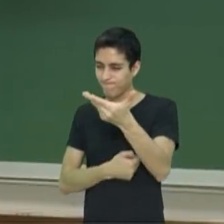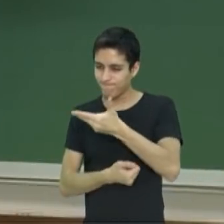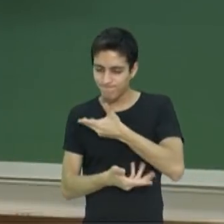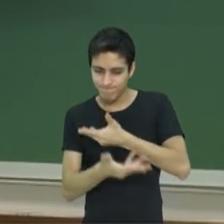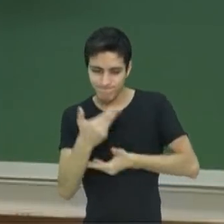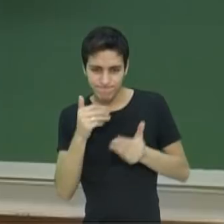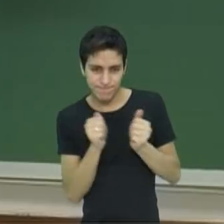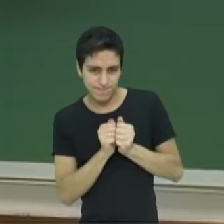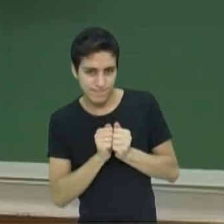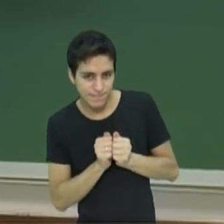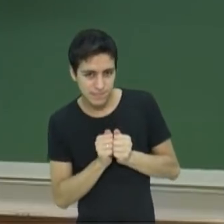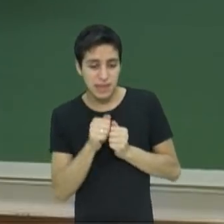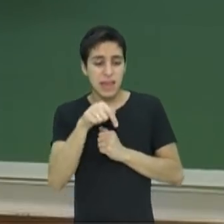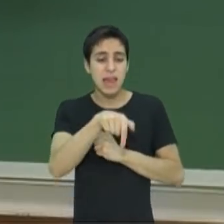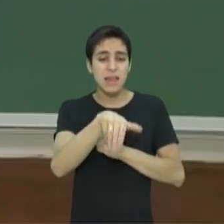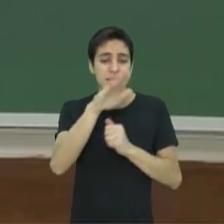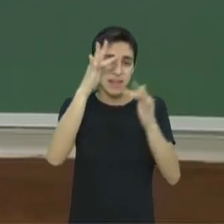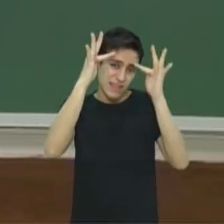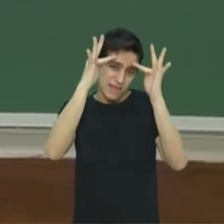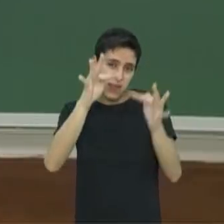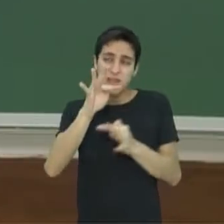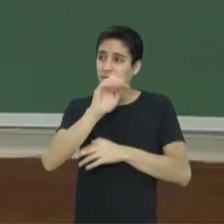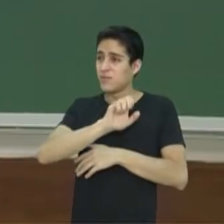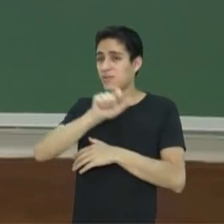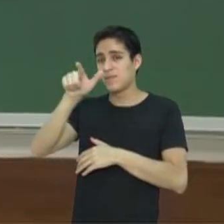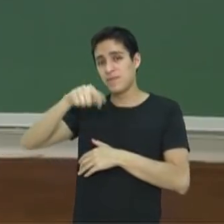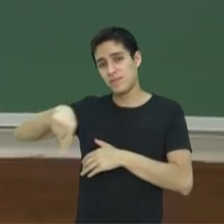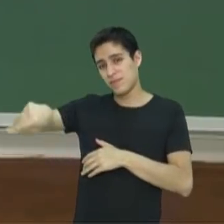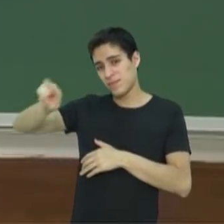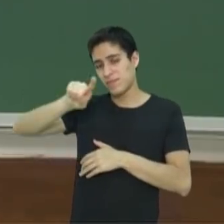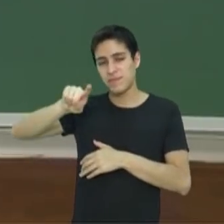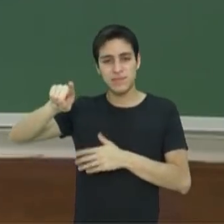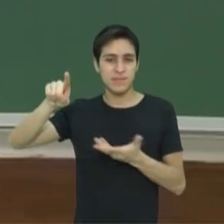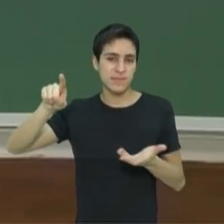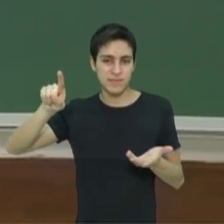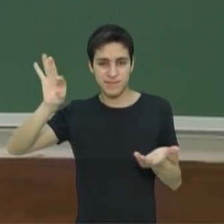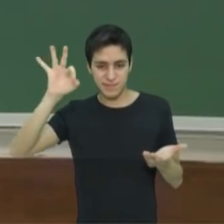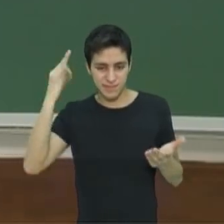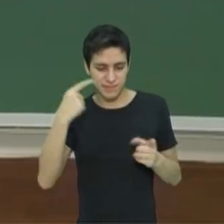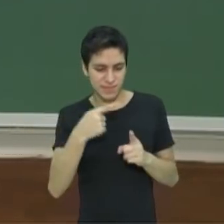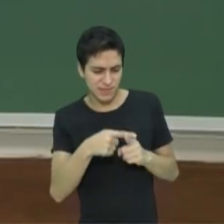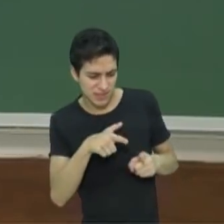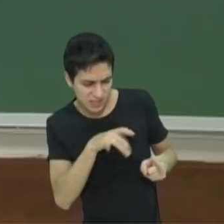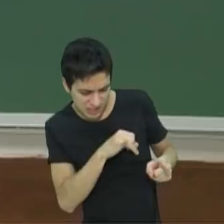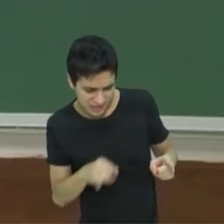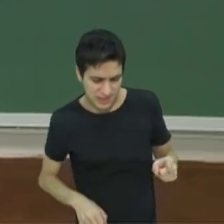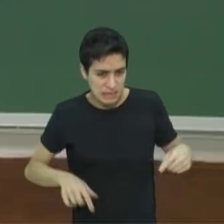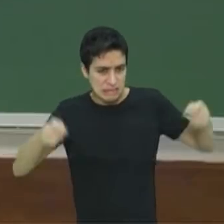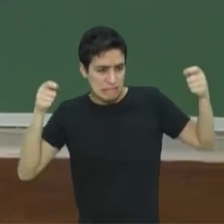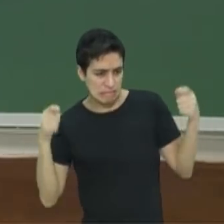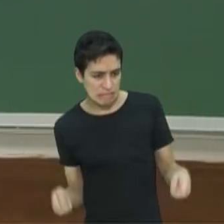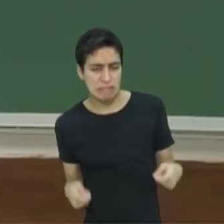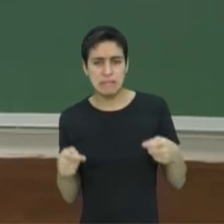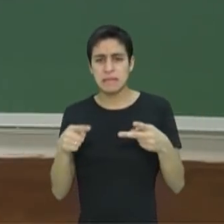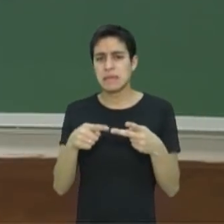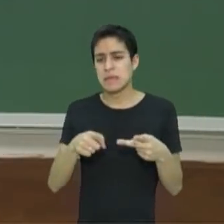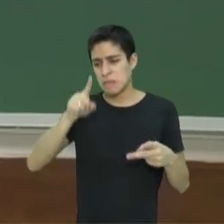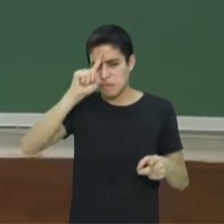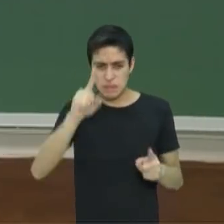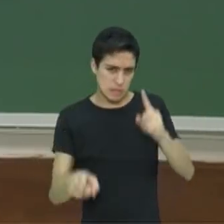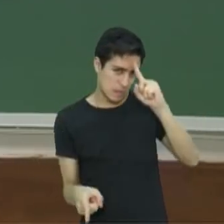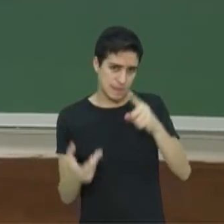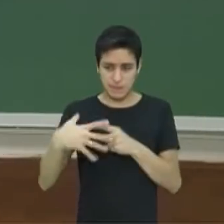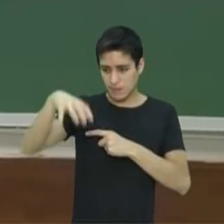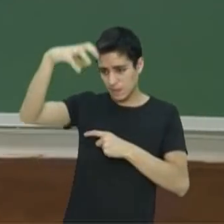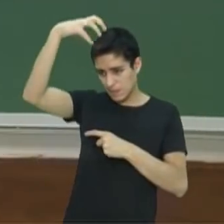própria Revolução Francesa, que acabou proclamando um império com monarquia, Napoleão Bonaparte, ditadura, consulado, um rei